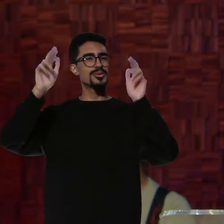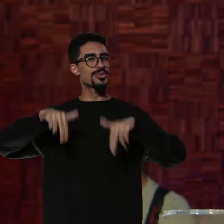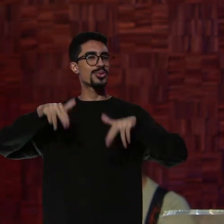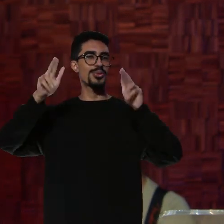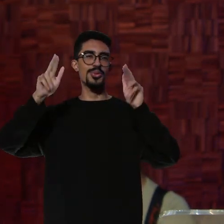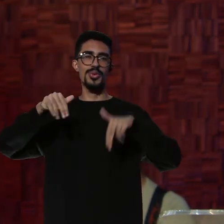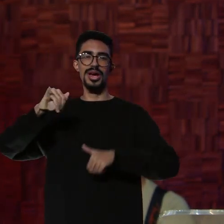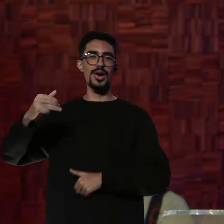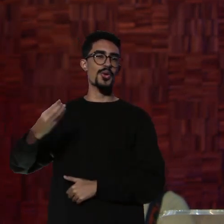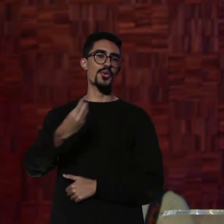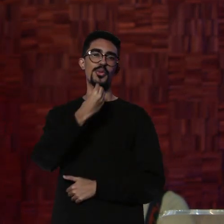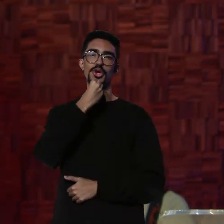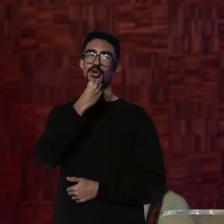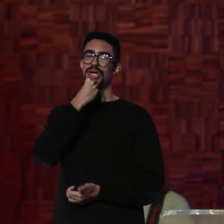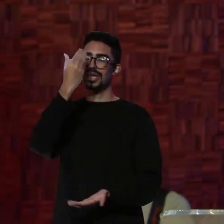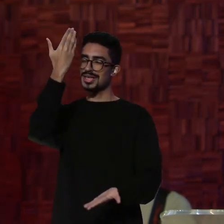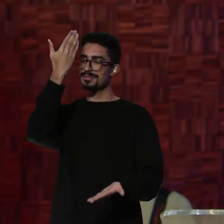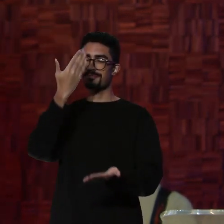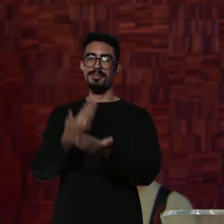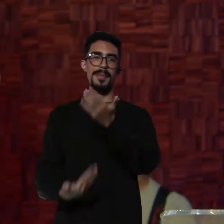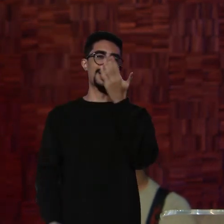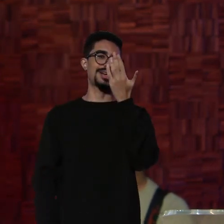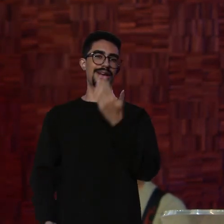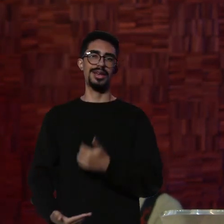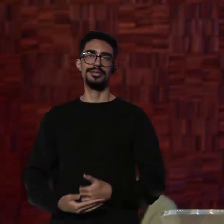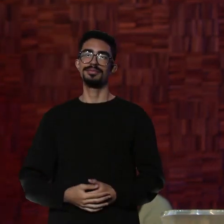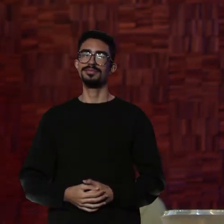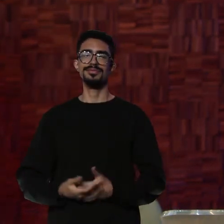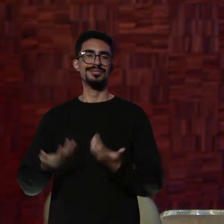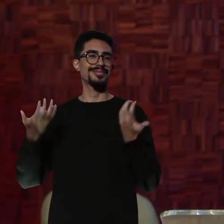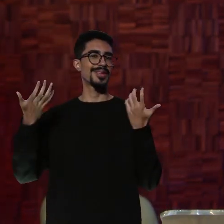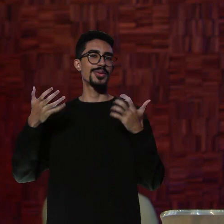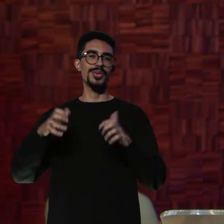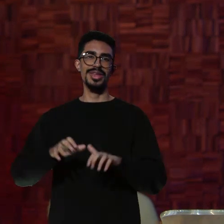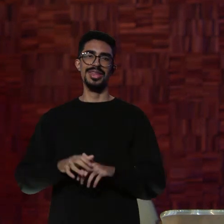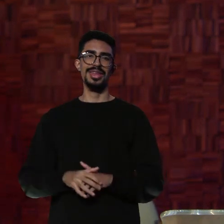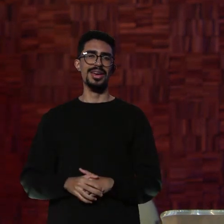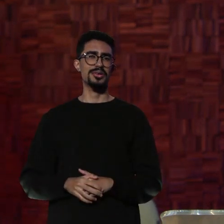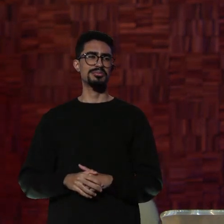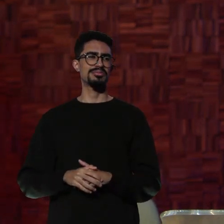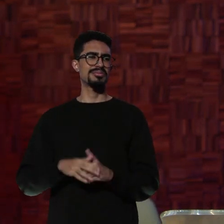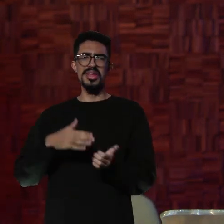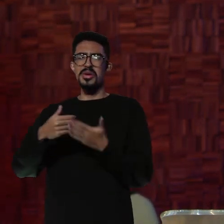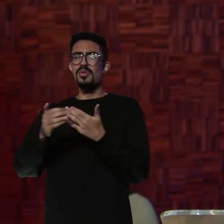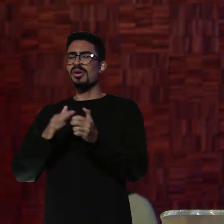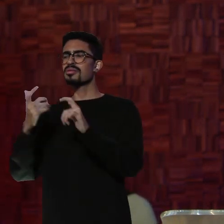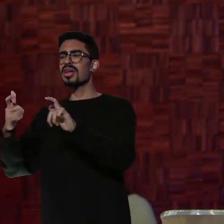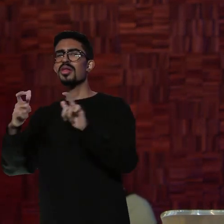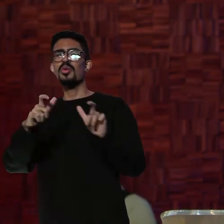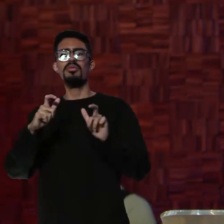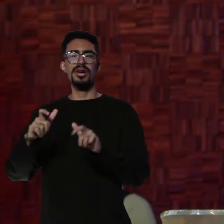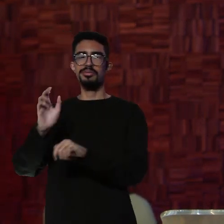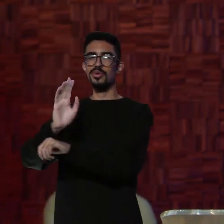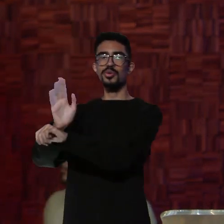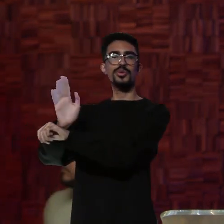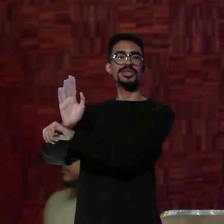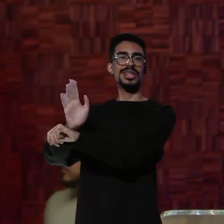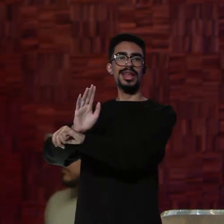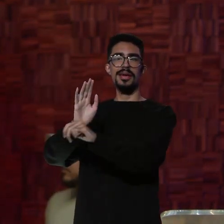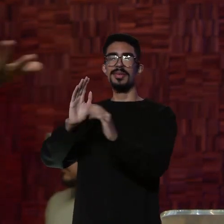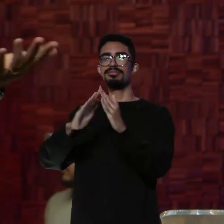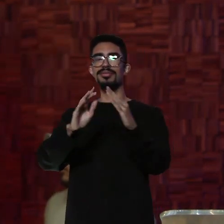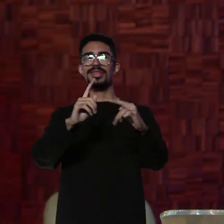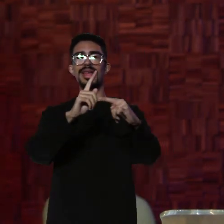Deus. Eu nunca mais na minha vida quero perder uma janela que se abre, seja ela no cinema, seja ela numa igreja, seja ela